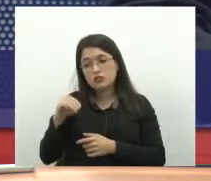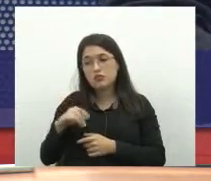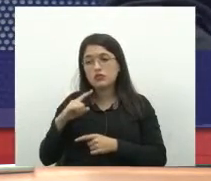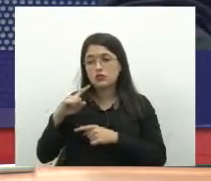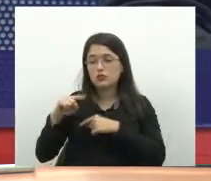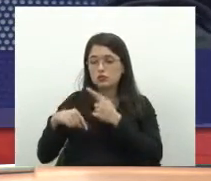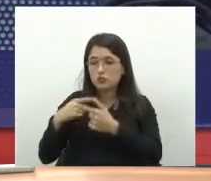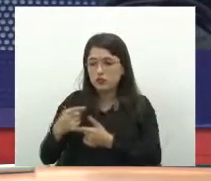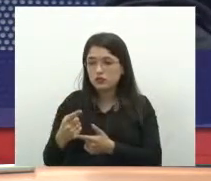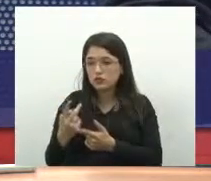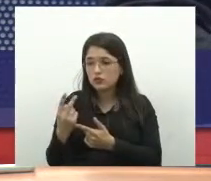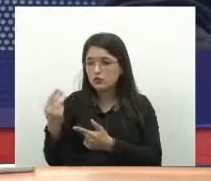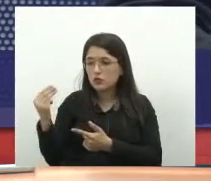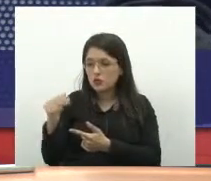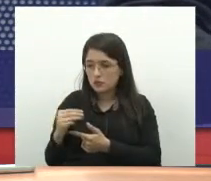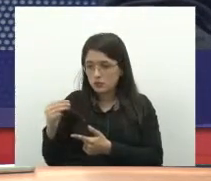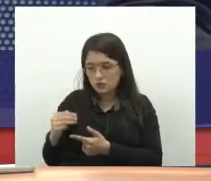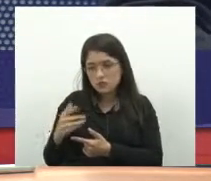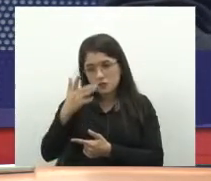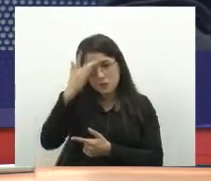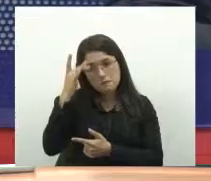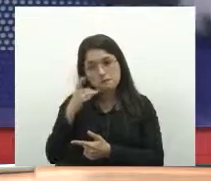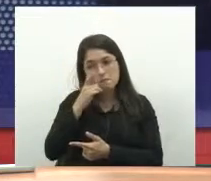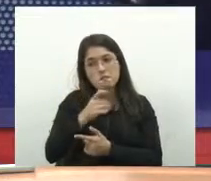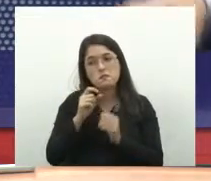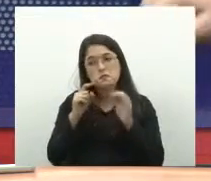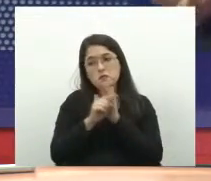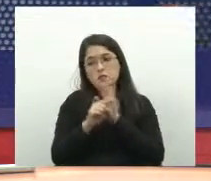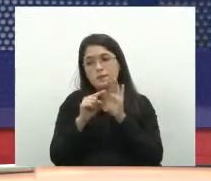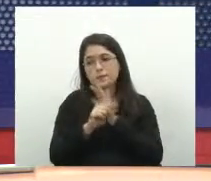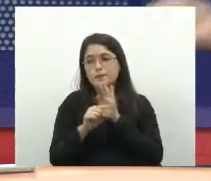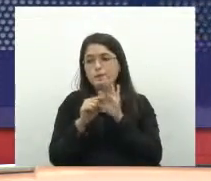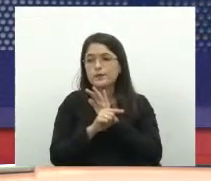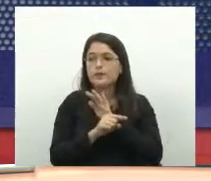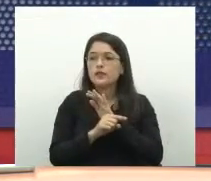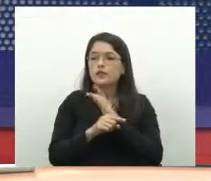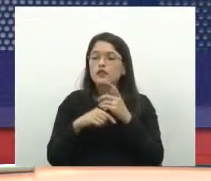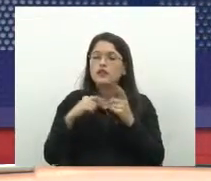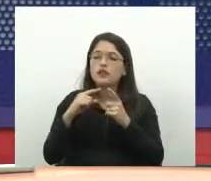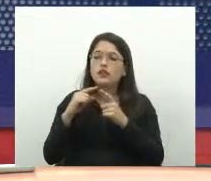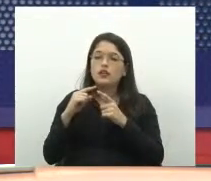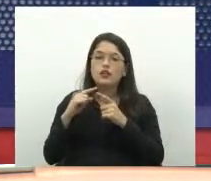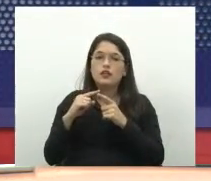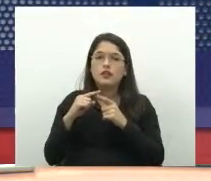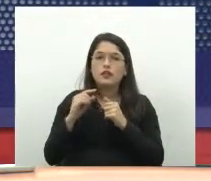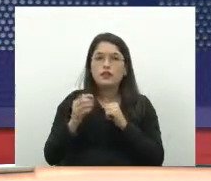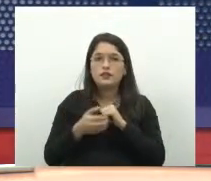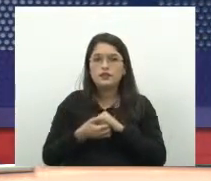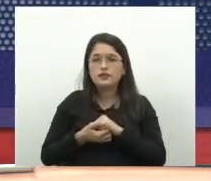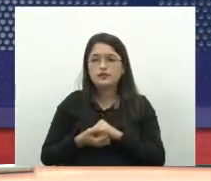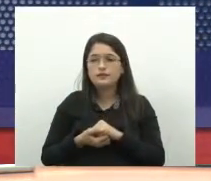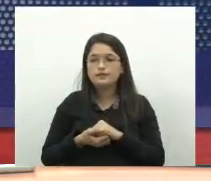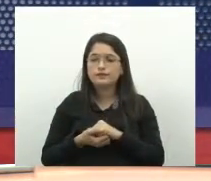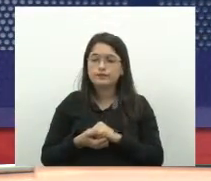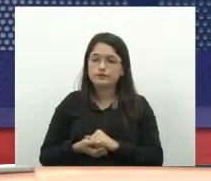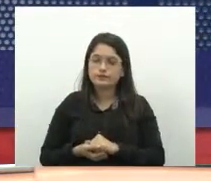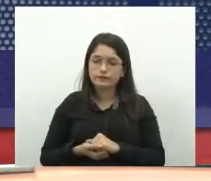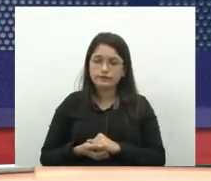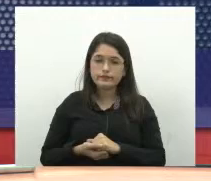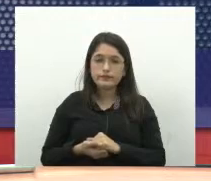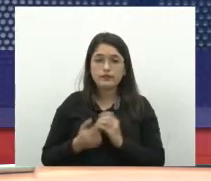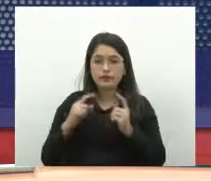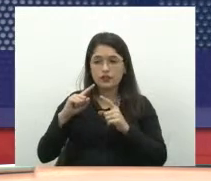demais interessados por 2 minutos. Na sequência, o secretário